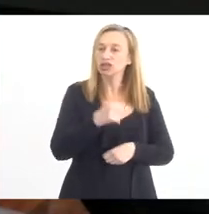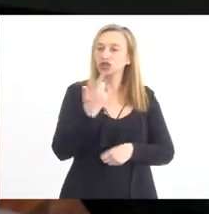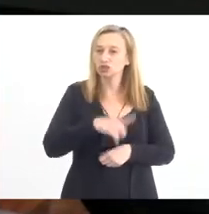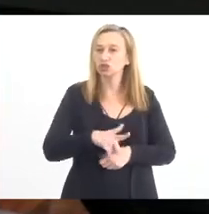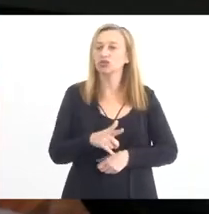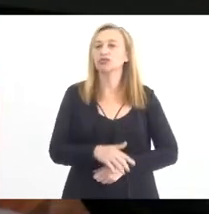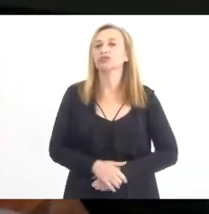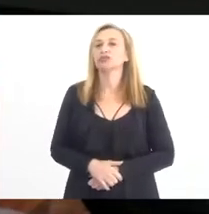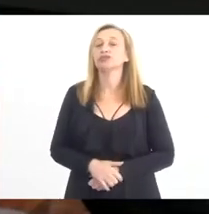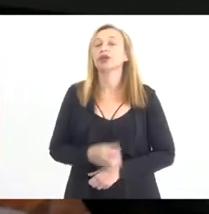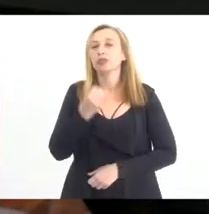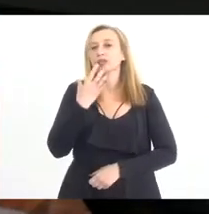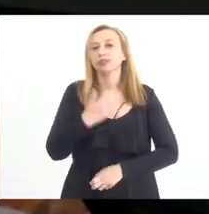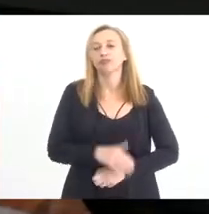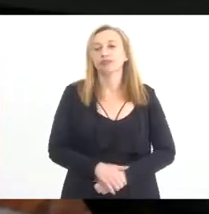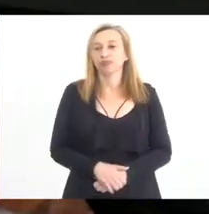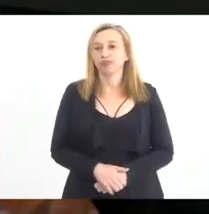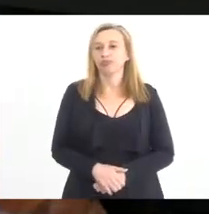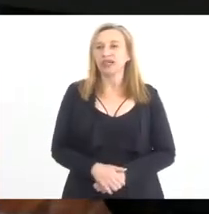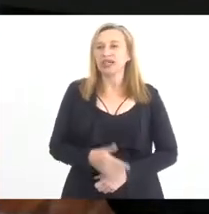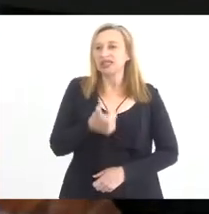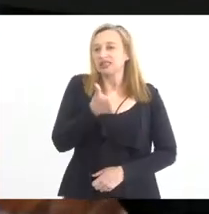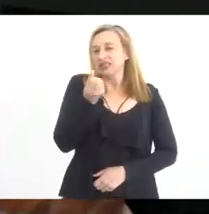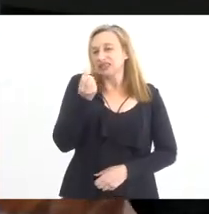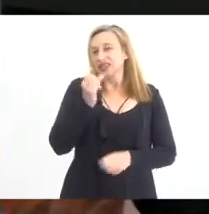participar dessa. Bom,